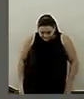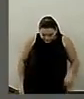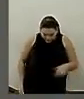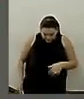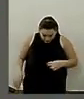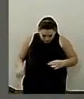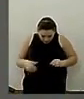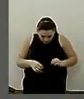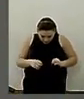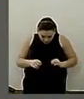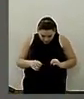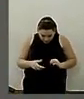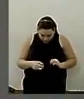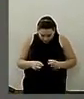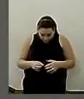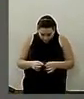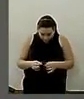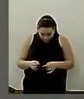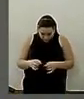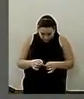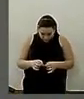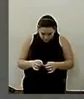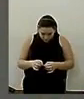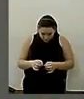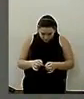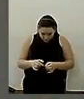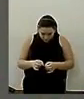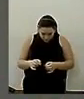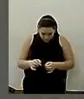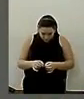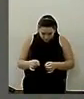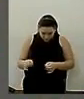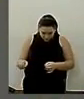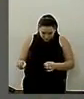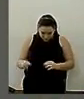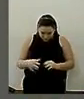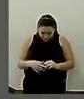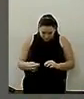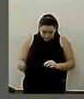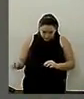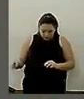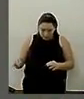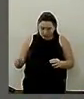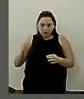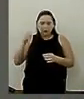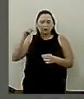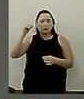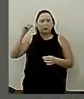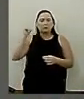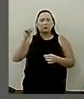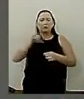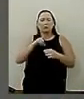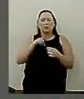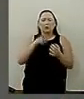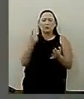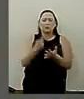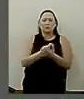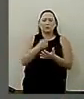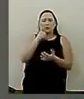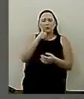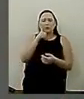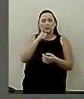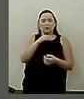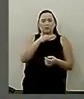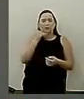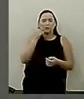quem não achou angustiante um fato que aconteceu aqui na nossa cidade, até mesmo estúpida, a morte de uma professora da